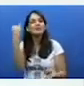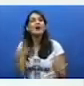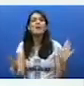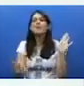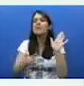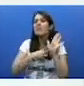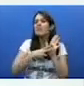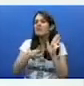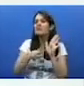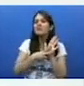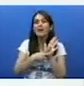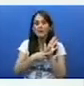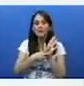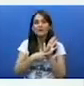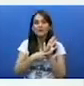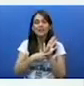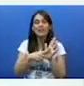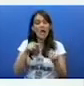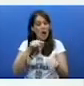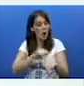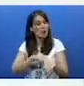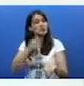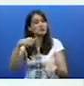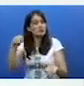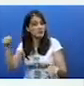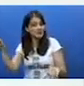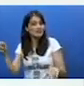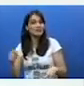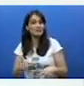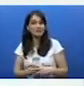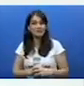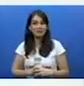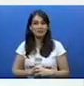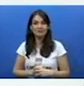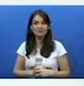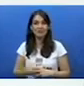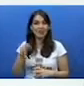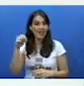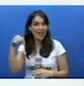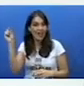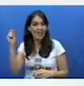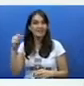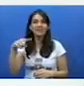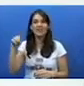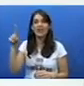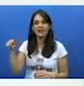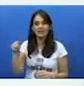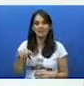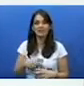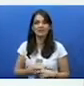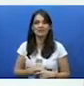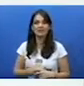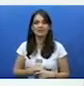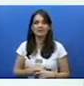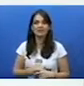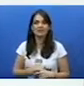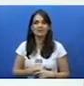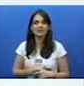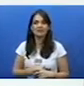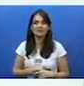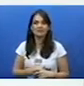prestar atenção na importância da acentuação das palavrinhas. Nós vamos ver na apostila,